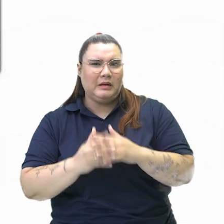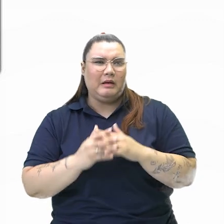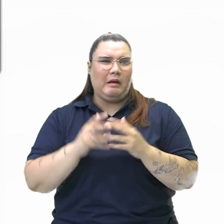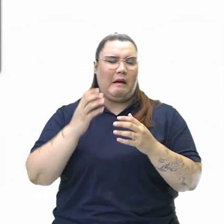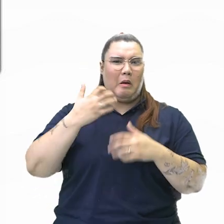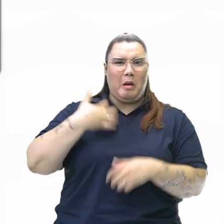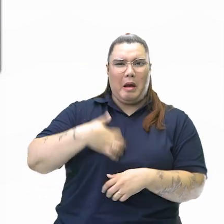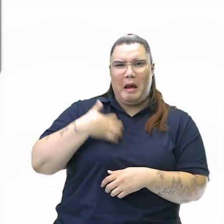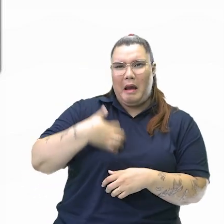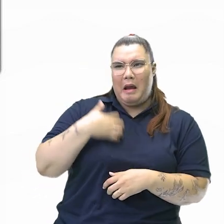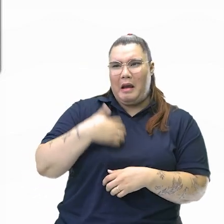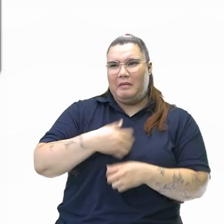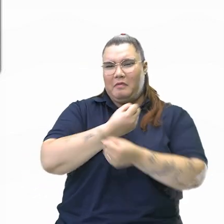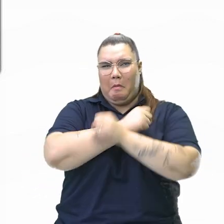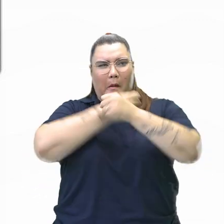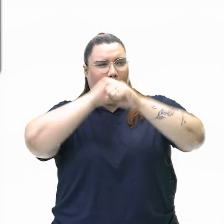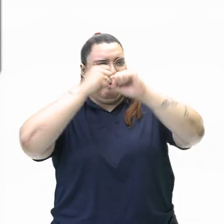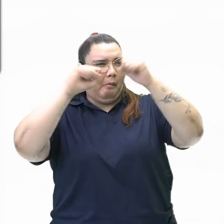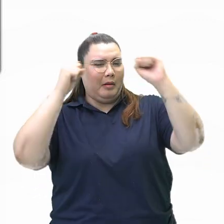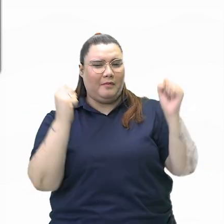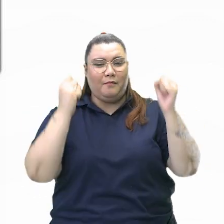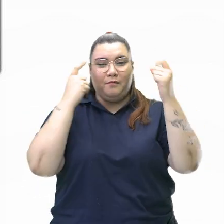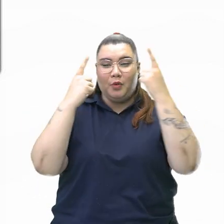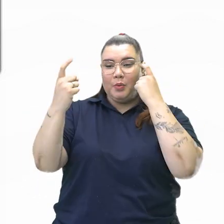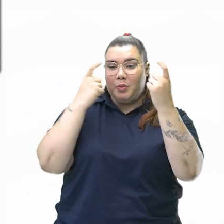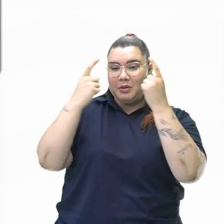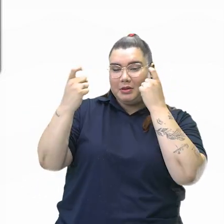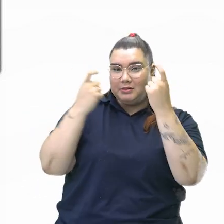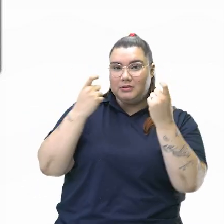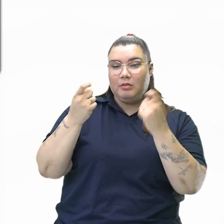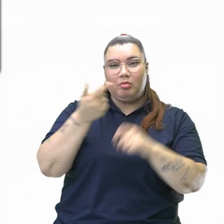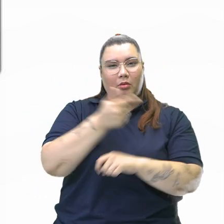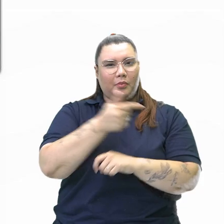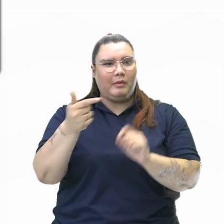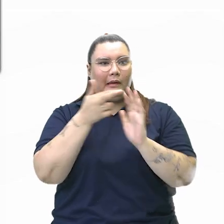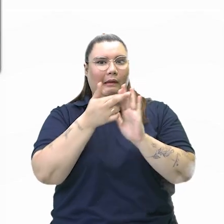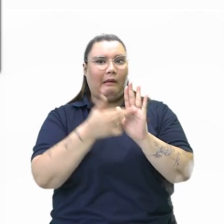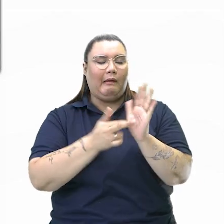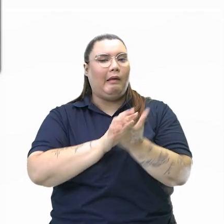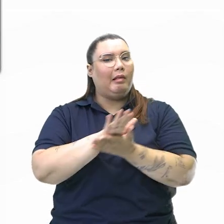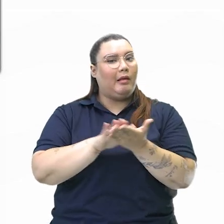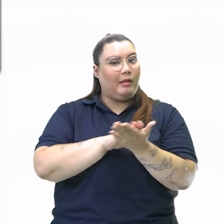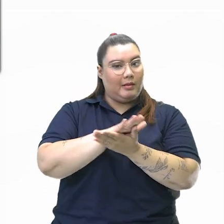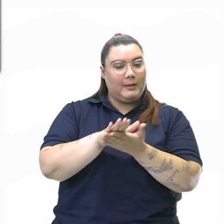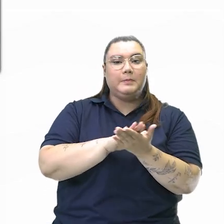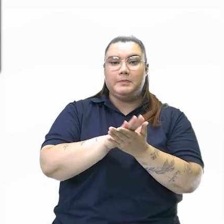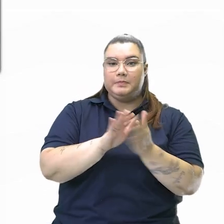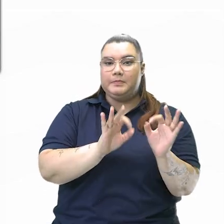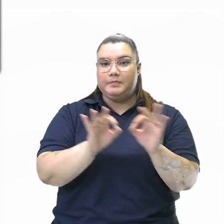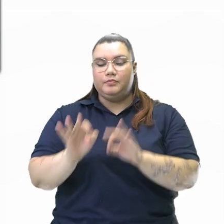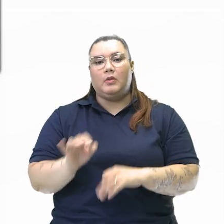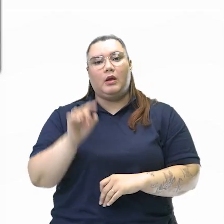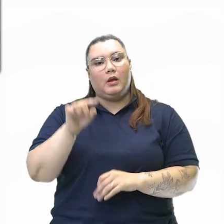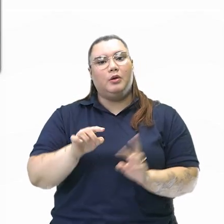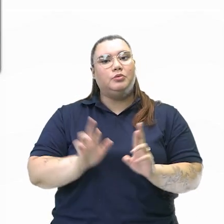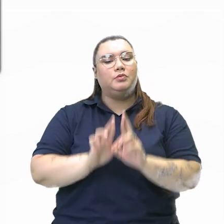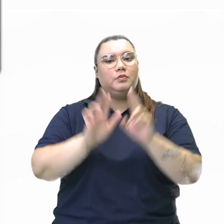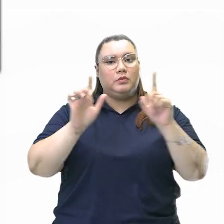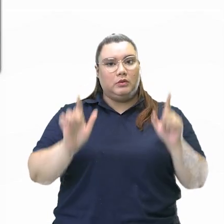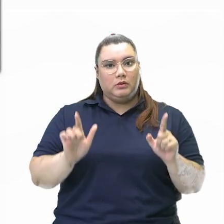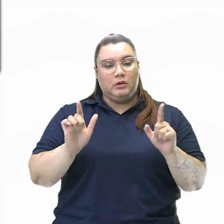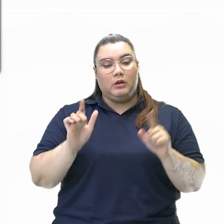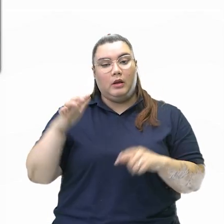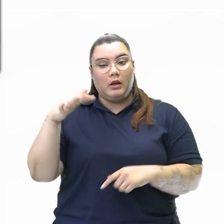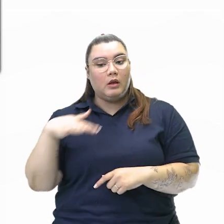raiva, aversão, ódio e não possui nenhum tipo de regra, tá certo? Então essa é a diferença, enquanto uma